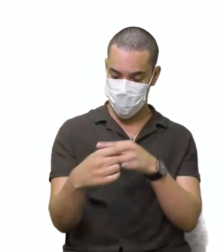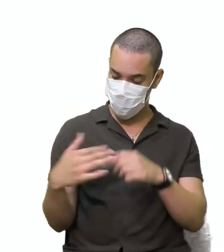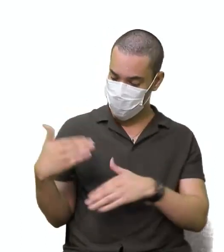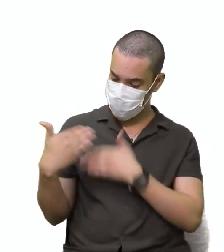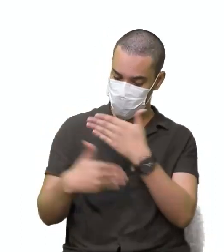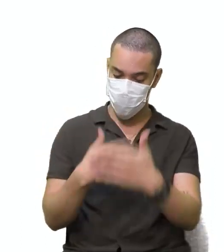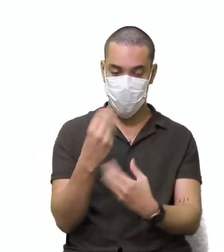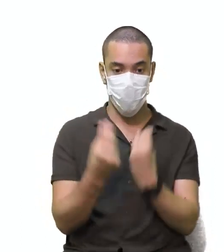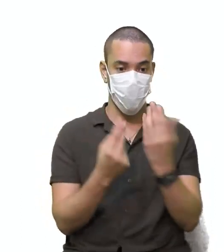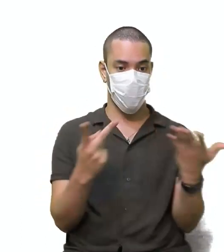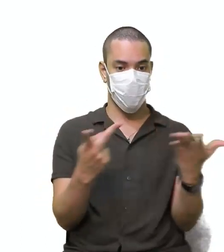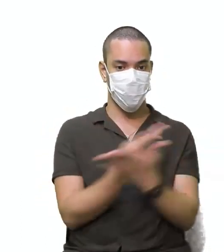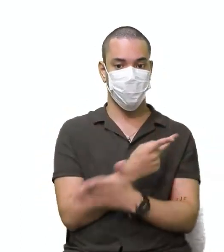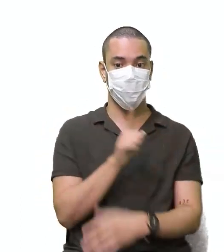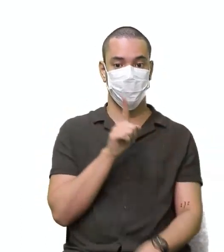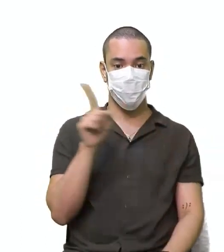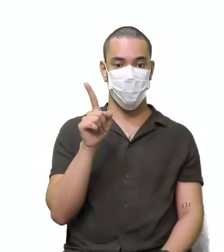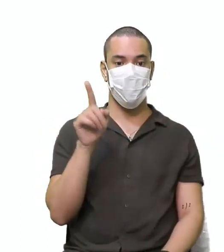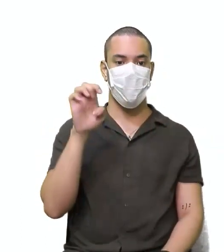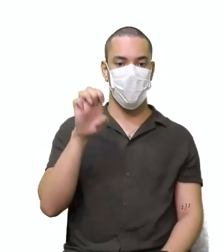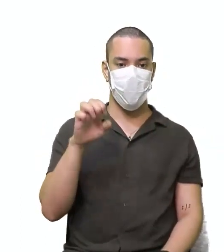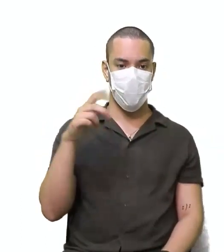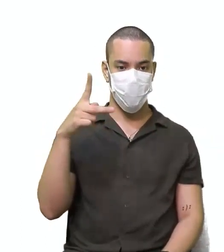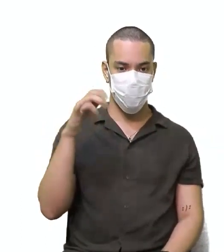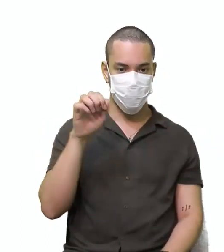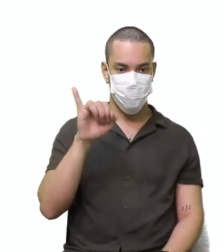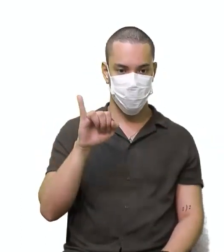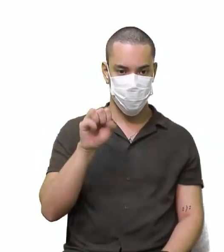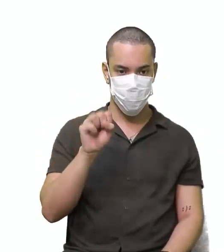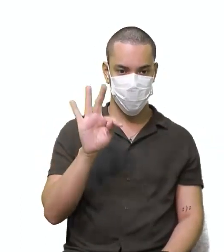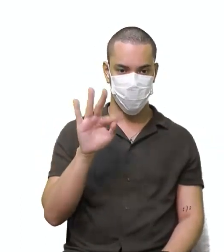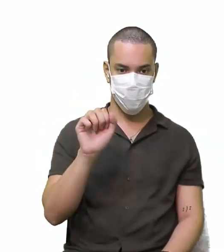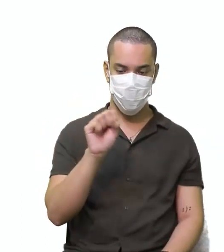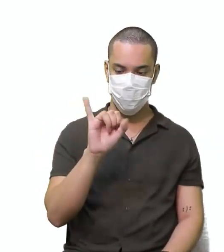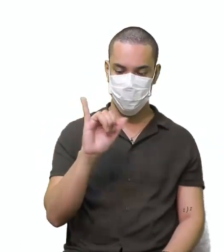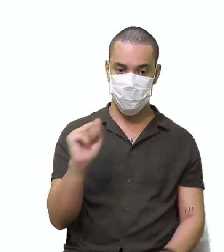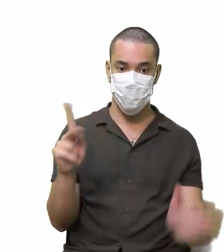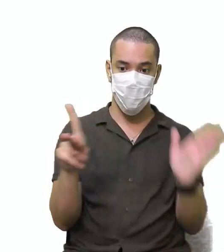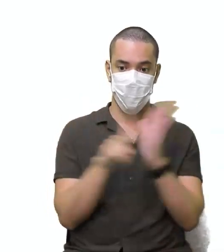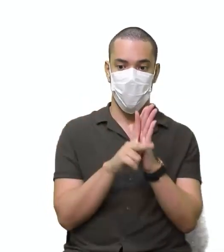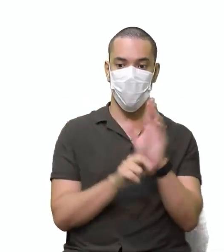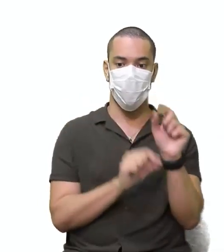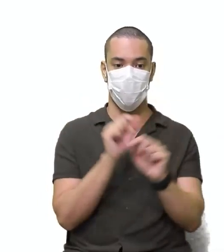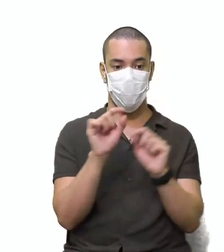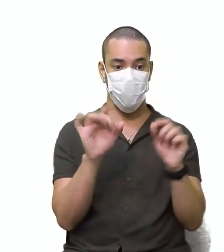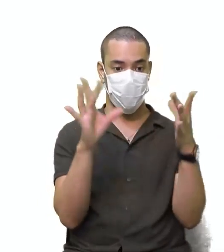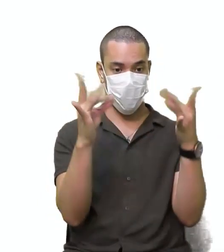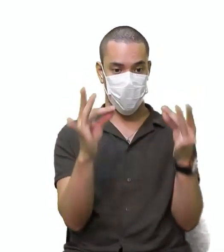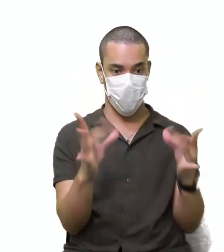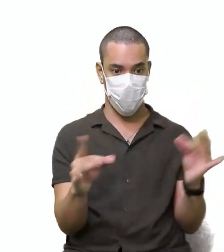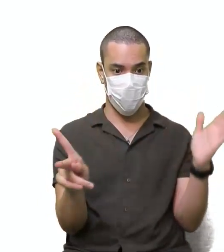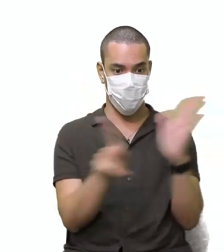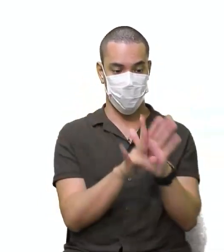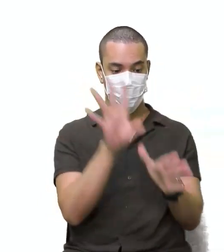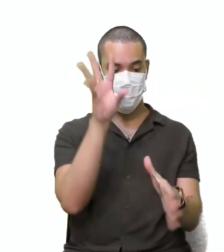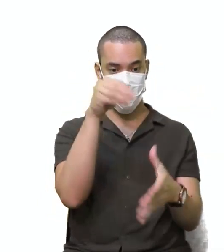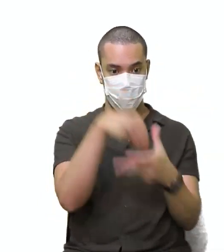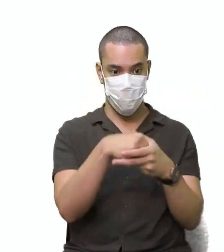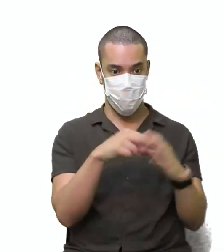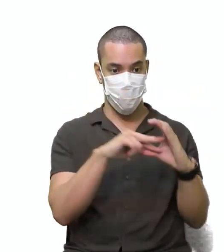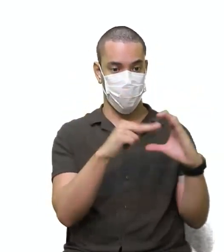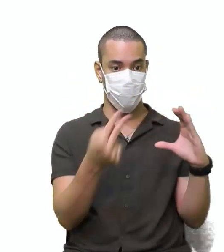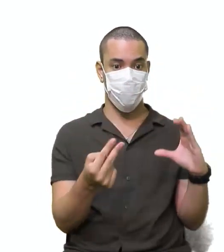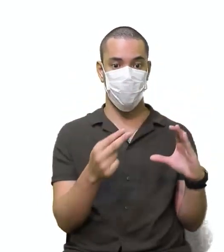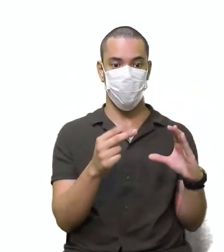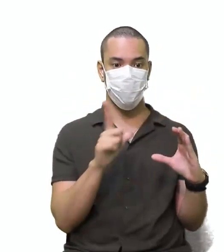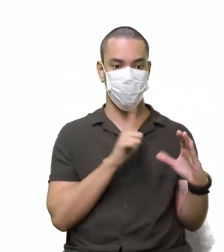de epistasia, que é um tipo de herança genética no qual a presença de um determinado gene acaba inibindo o